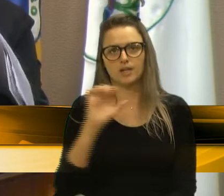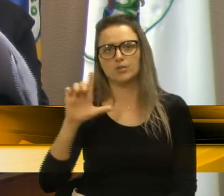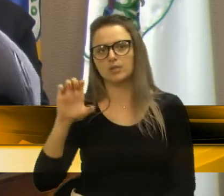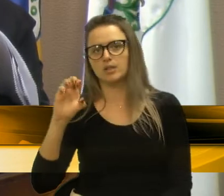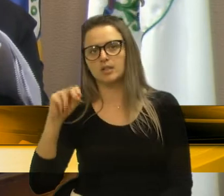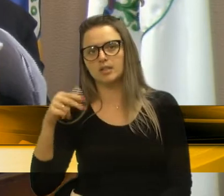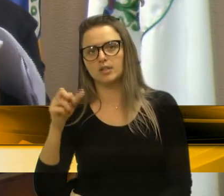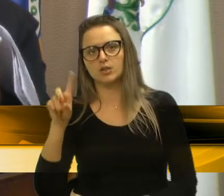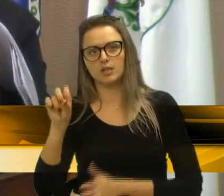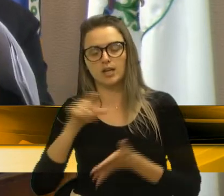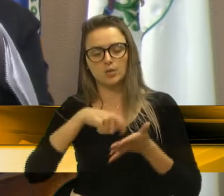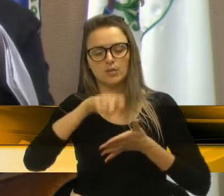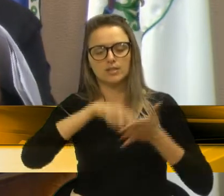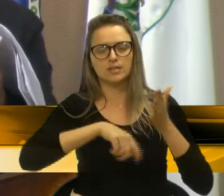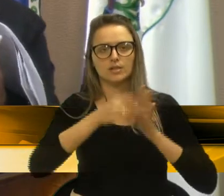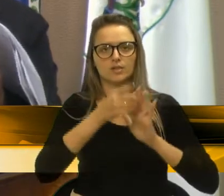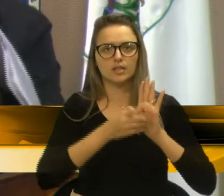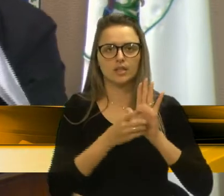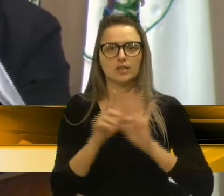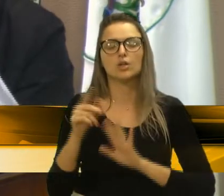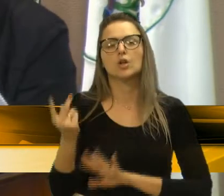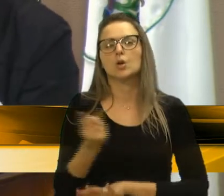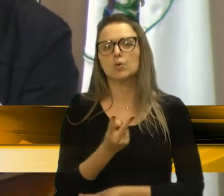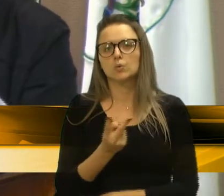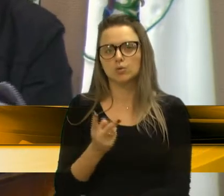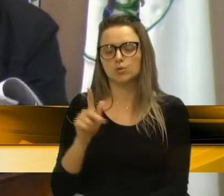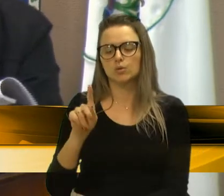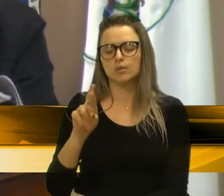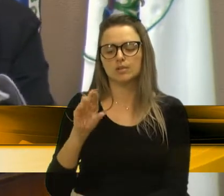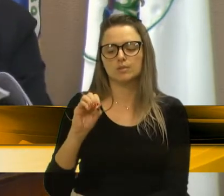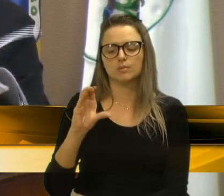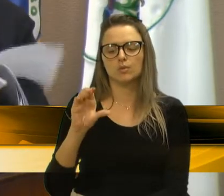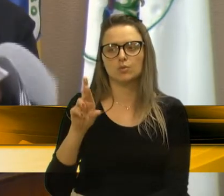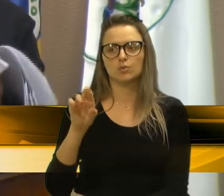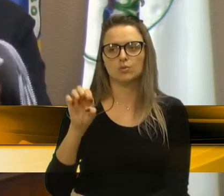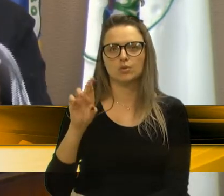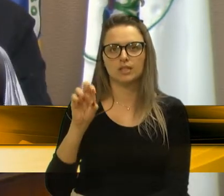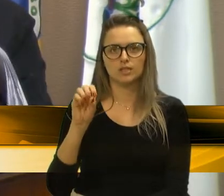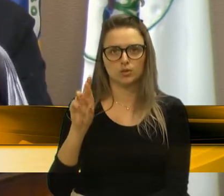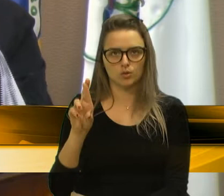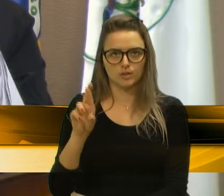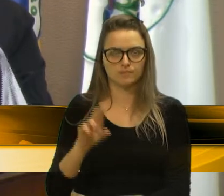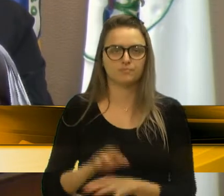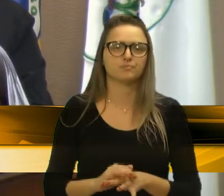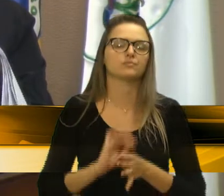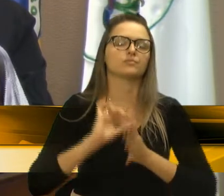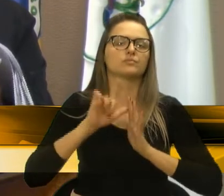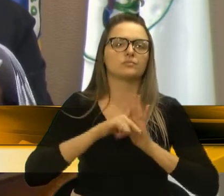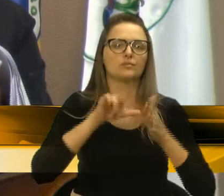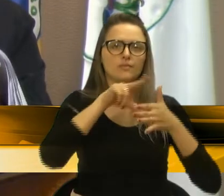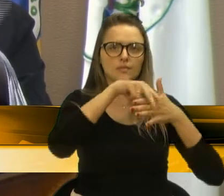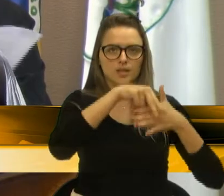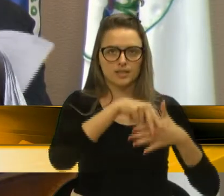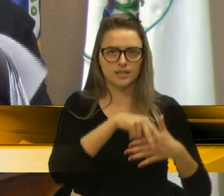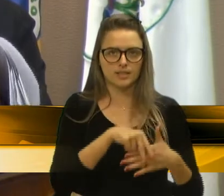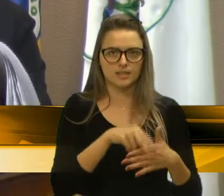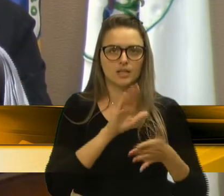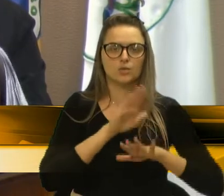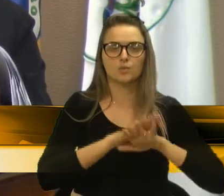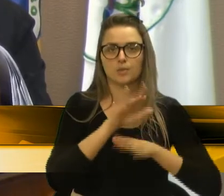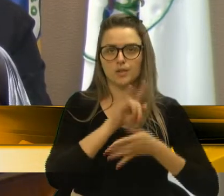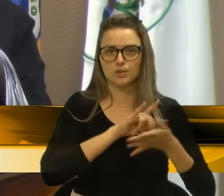da Rocha de Souza, procurador do município. Depois são juntados outros